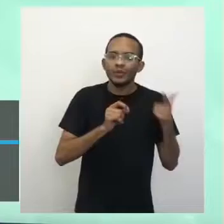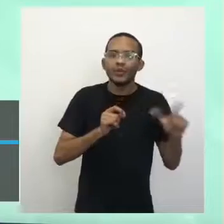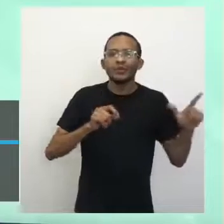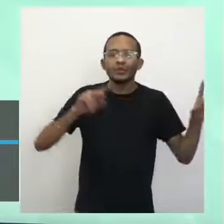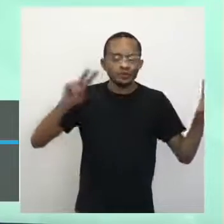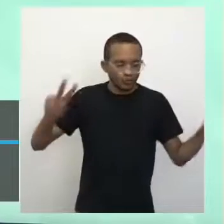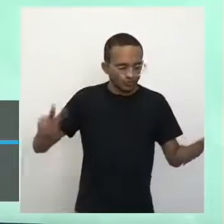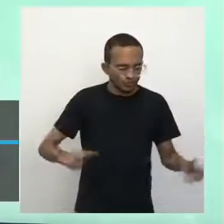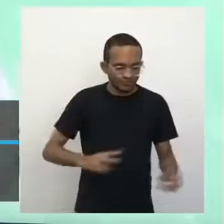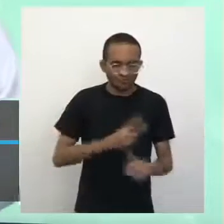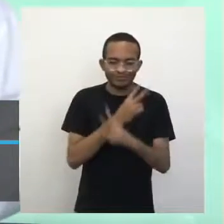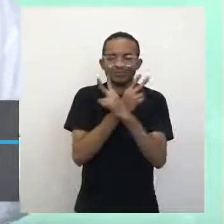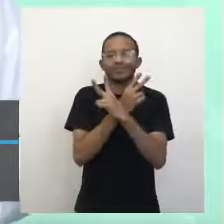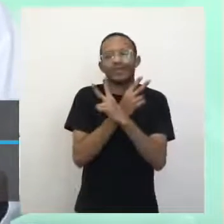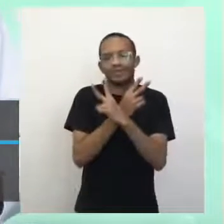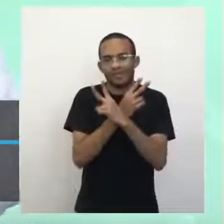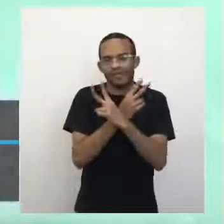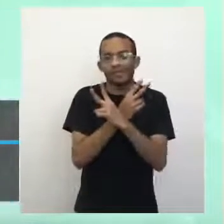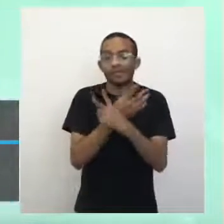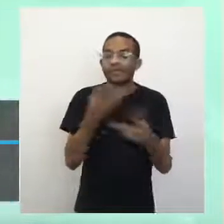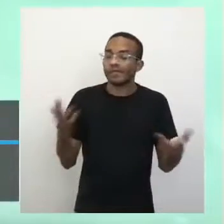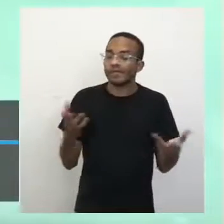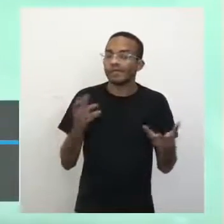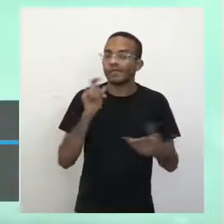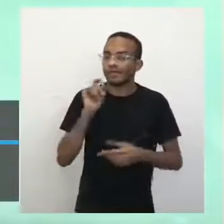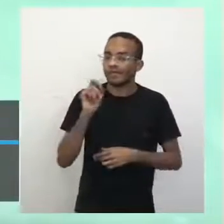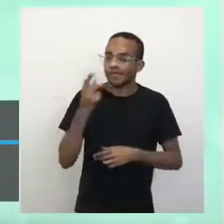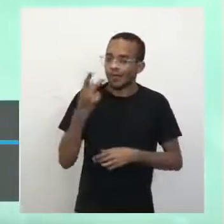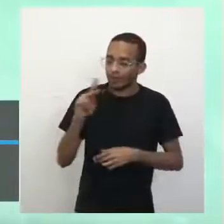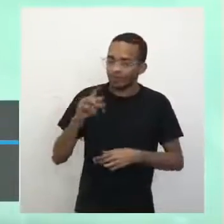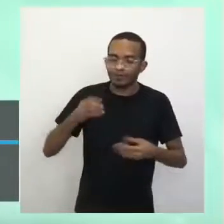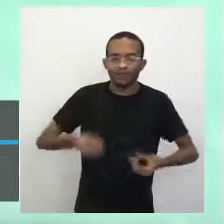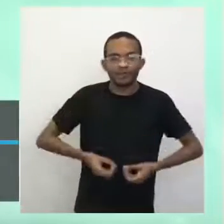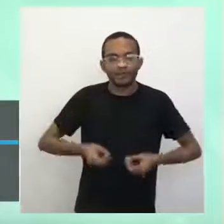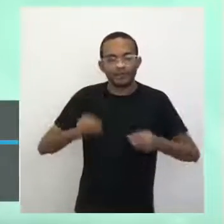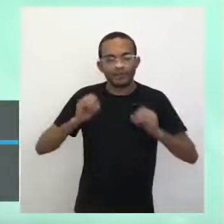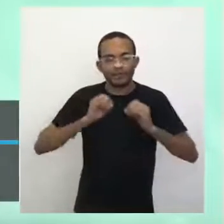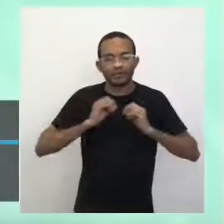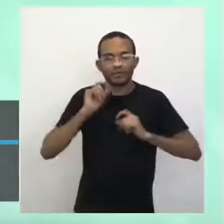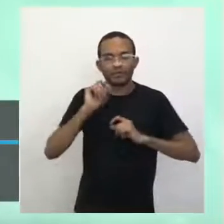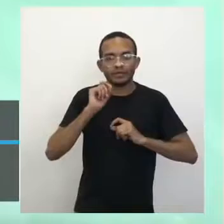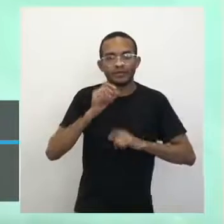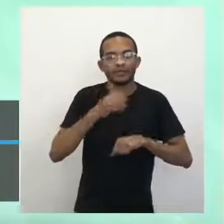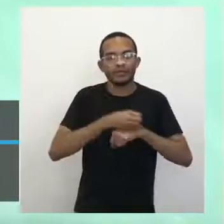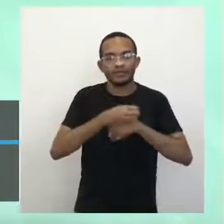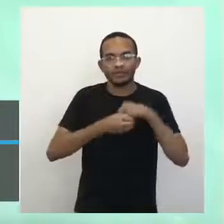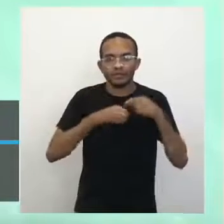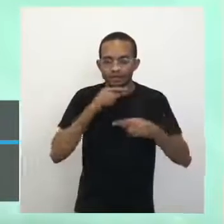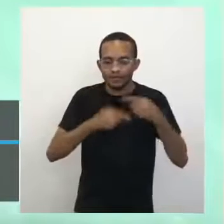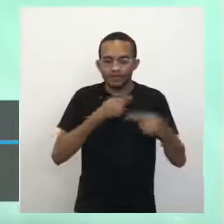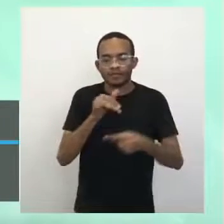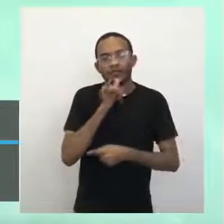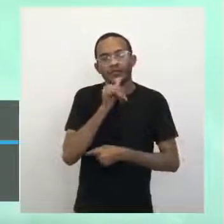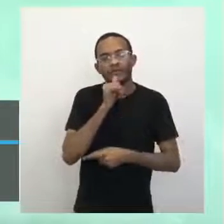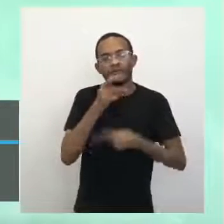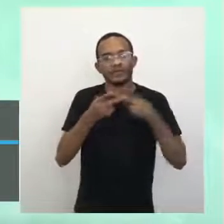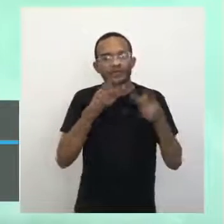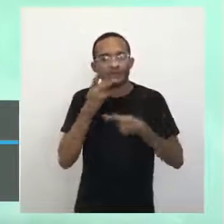casal, né? Então, no caso, um dos gametas vai ser a célula reprodutora, por exemplo. Se eu estou